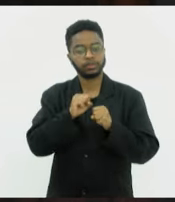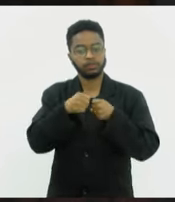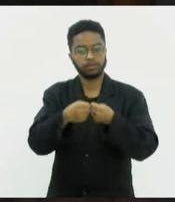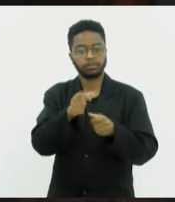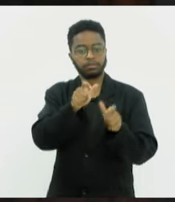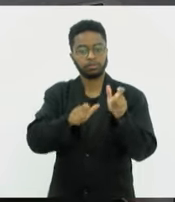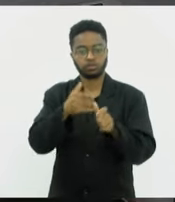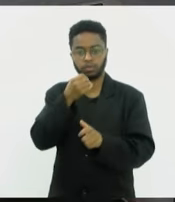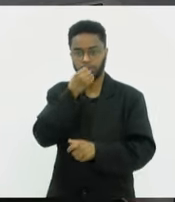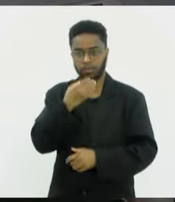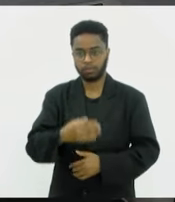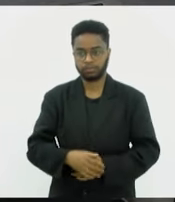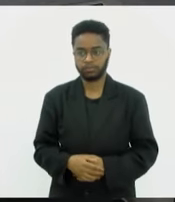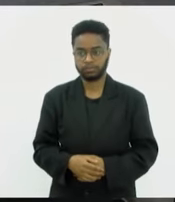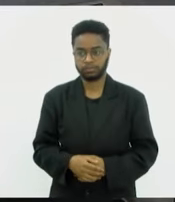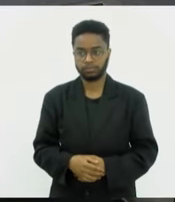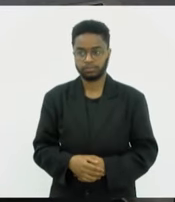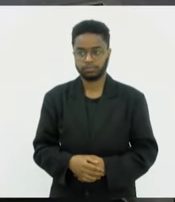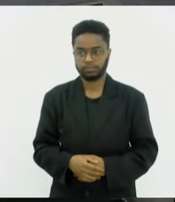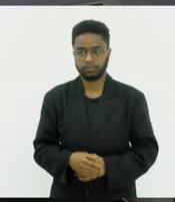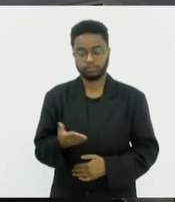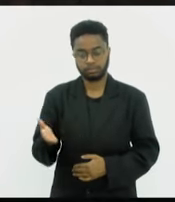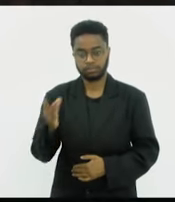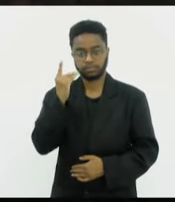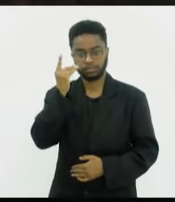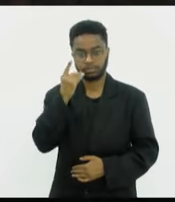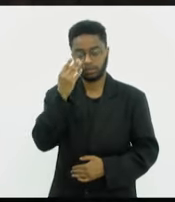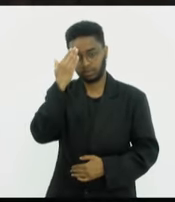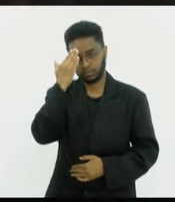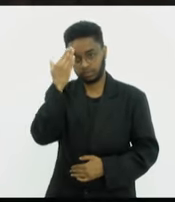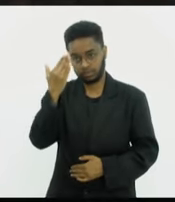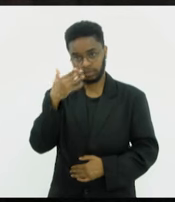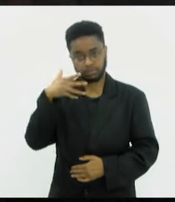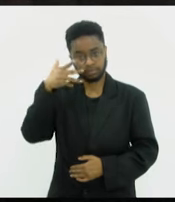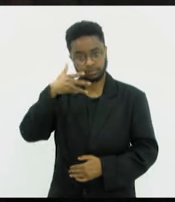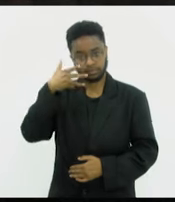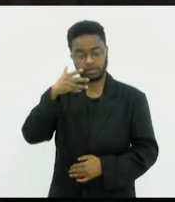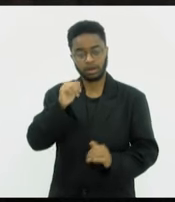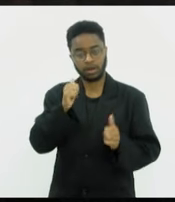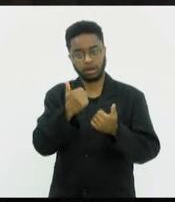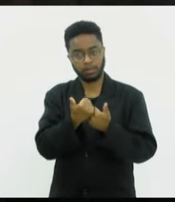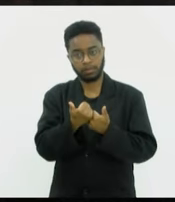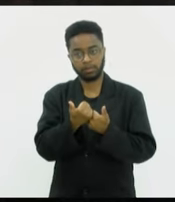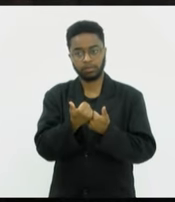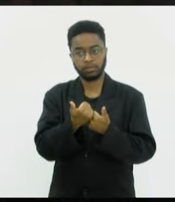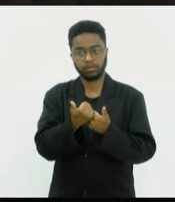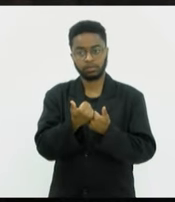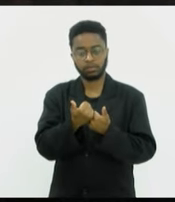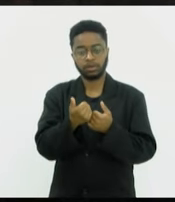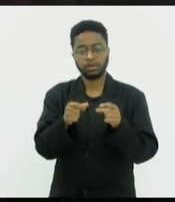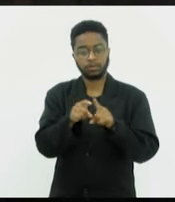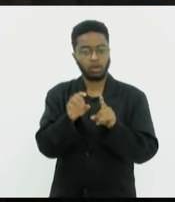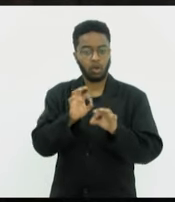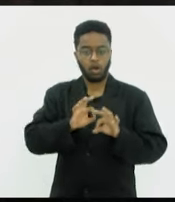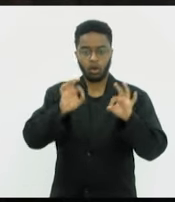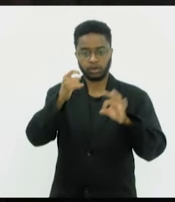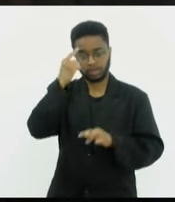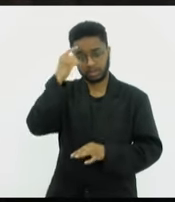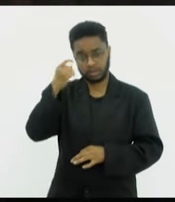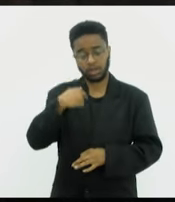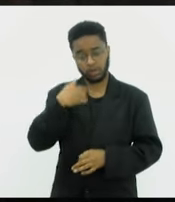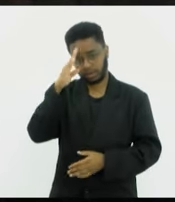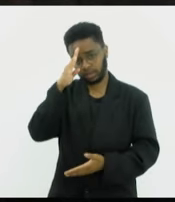bem. Senhor deputado. Muito obrigado pelas suas palavras de apoio e excelente ideia. Eu acho que o